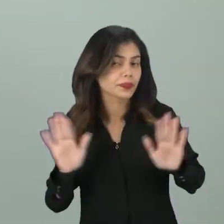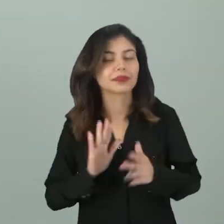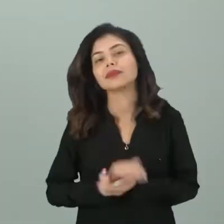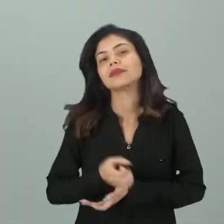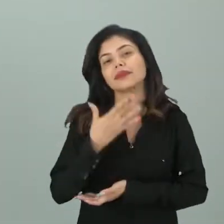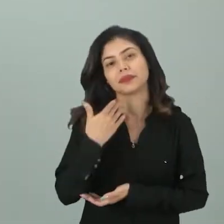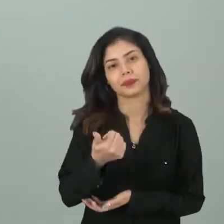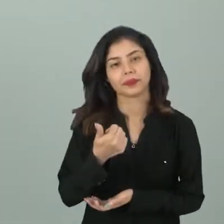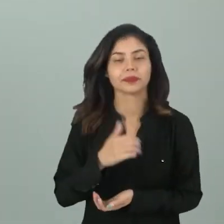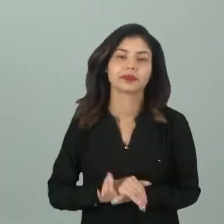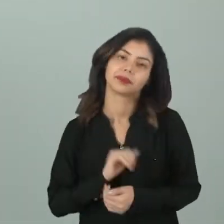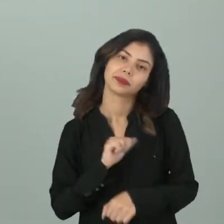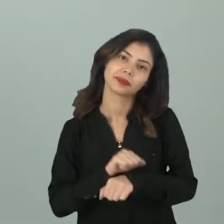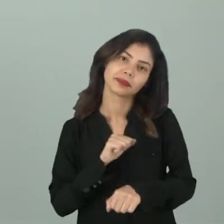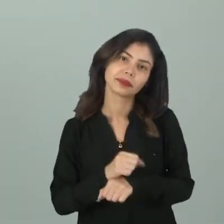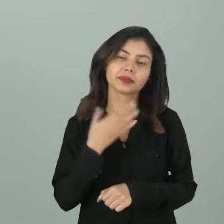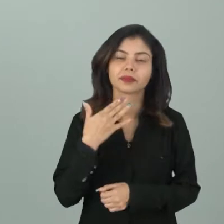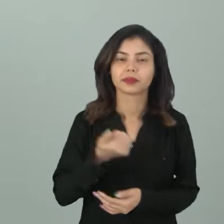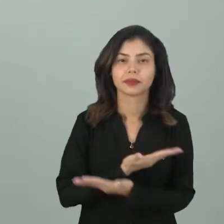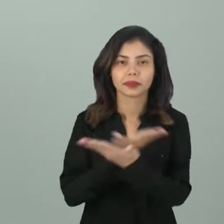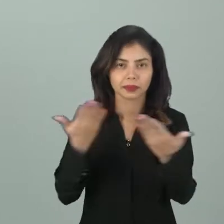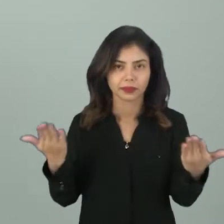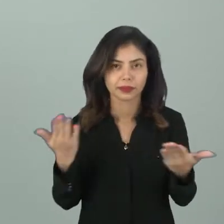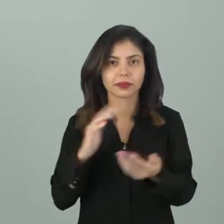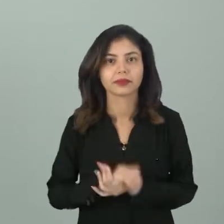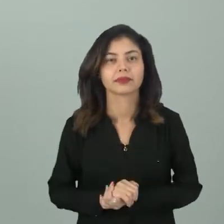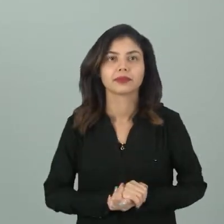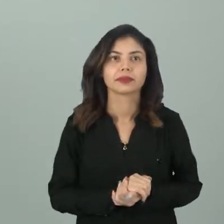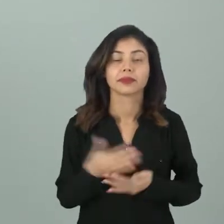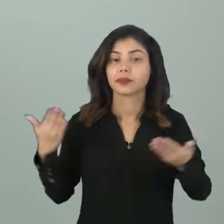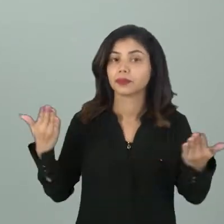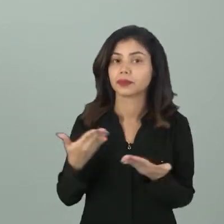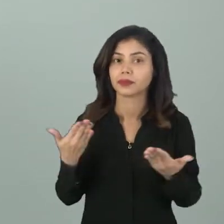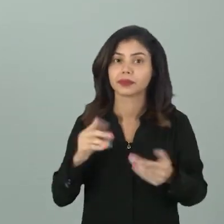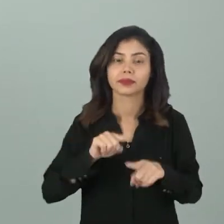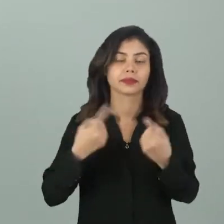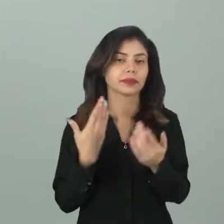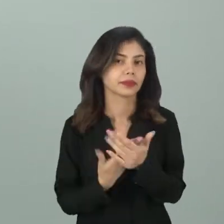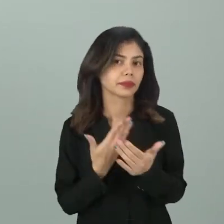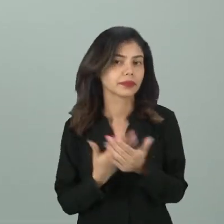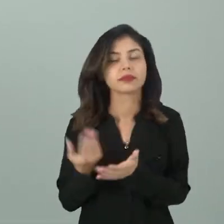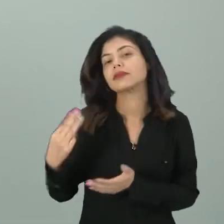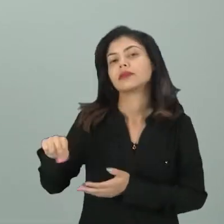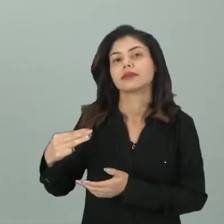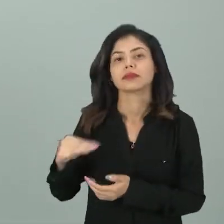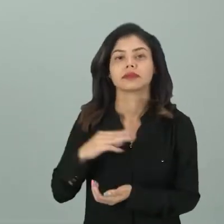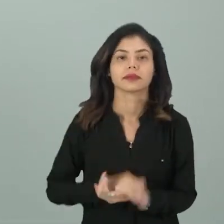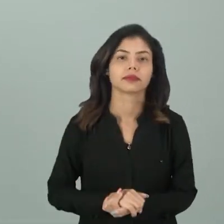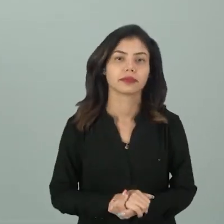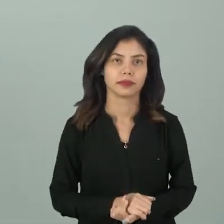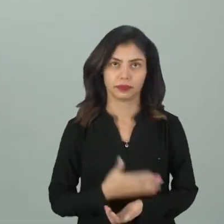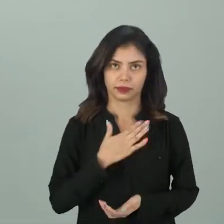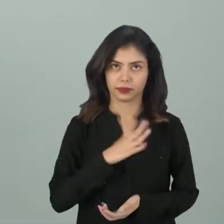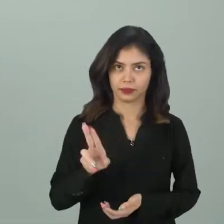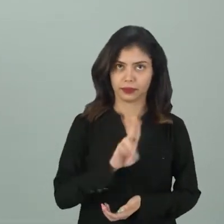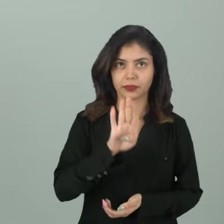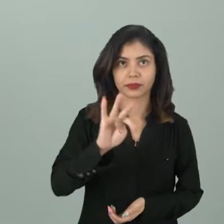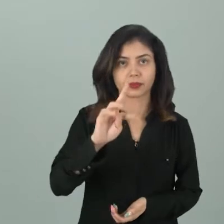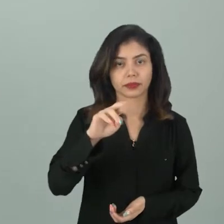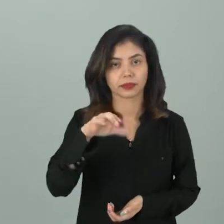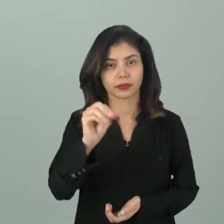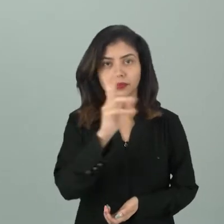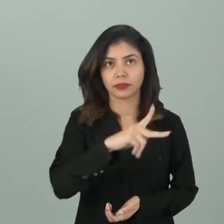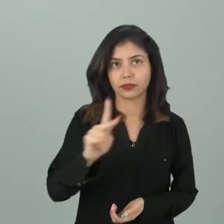Olá pessoal, tudo bem? Eu espero que esteja tudo bem com vocês. Hoje nós vamos a mais uma aula de matemática. Meu nome é